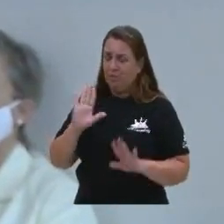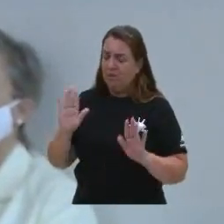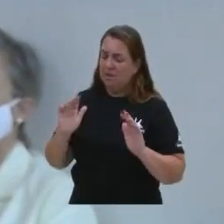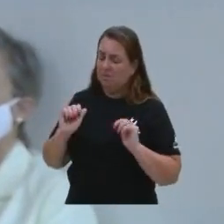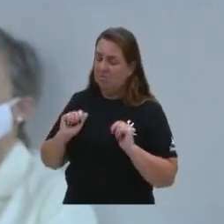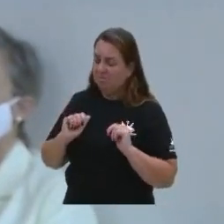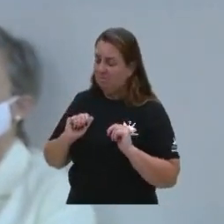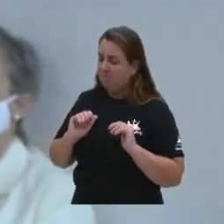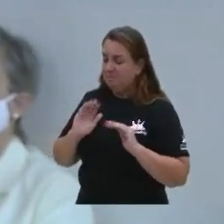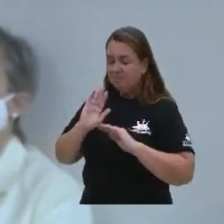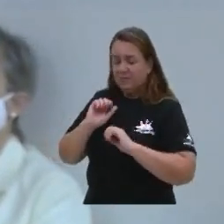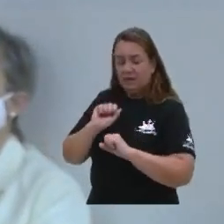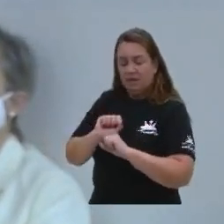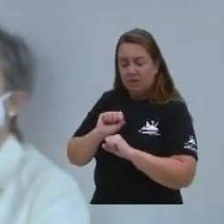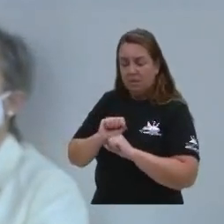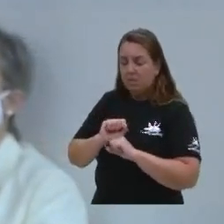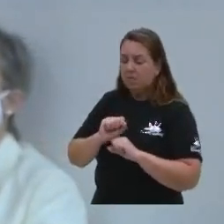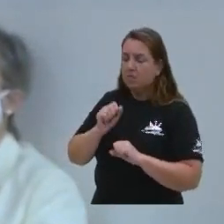e silenciosos.